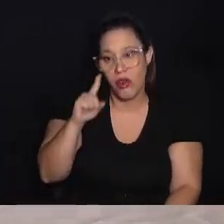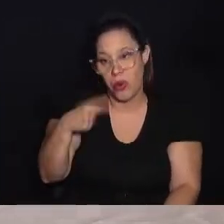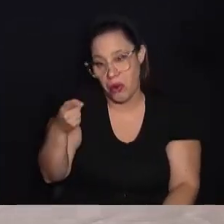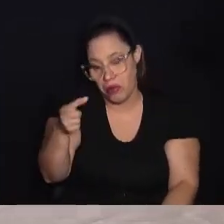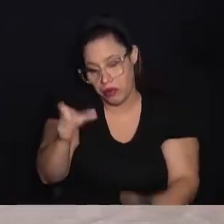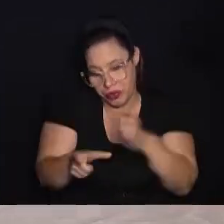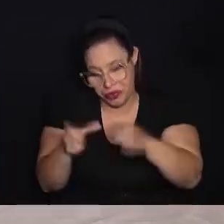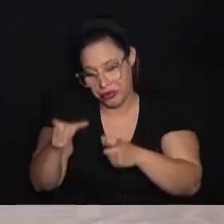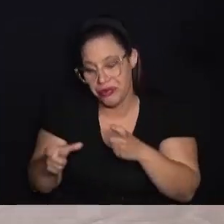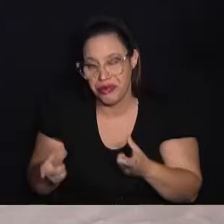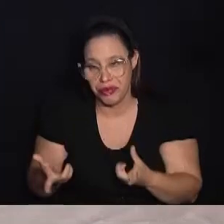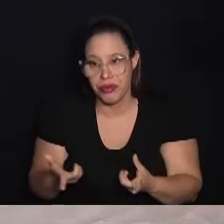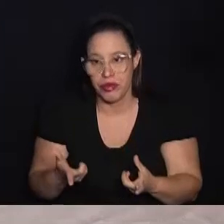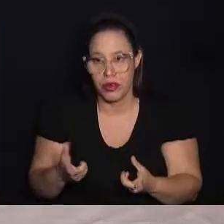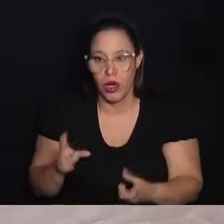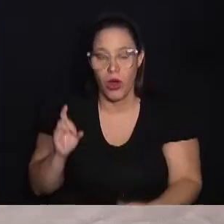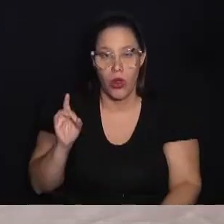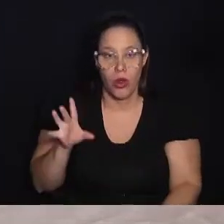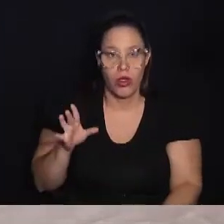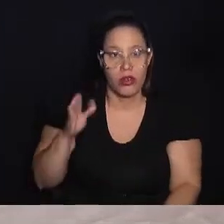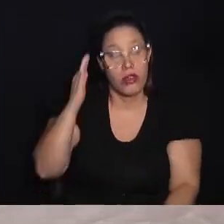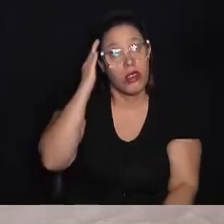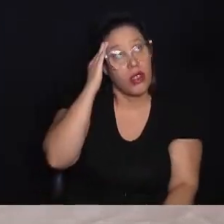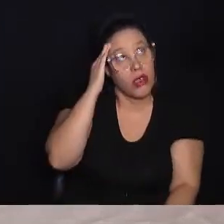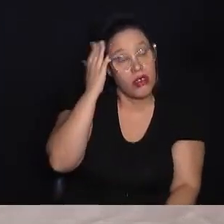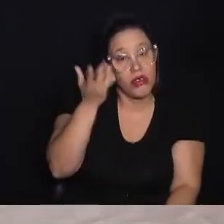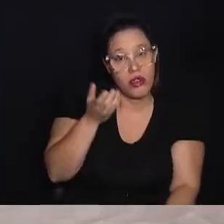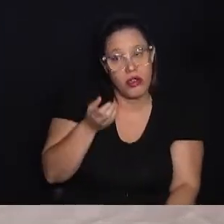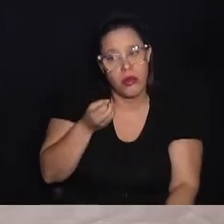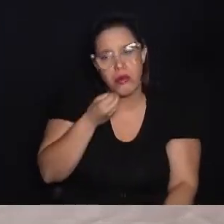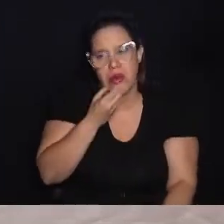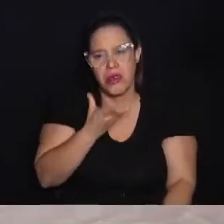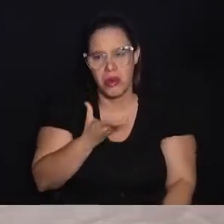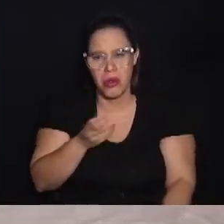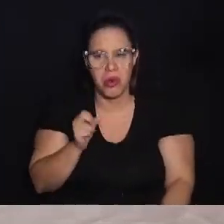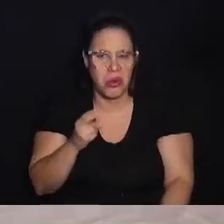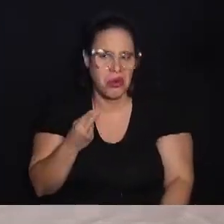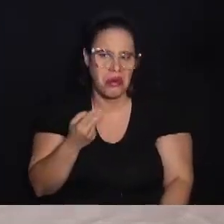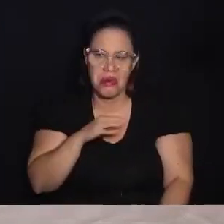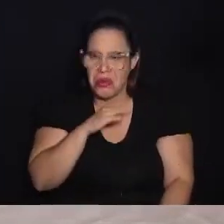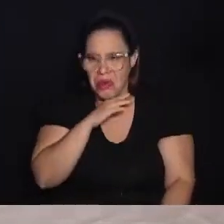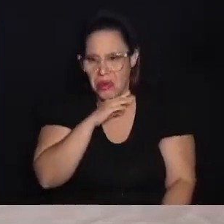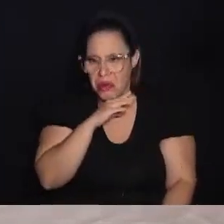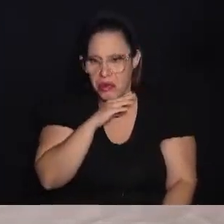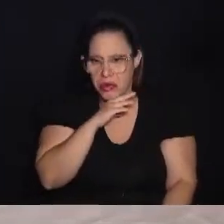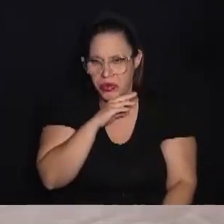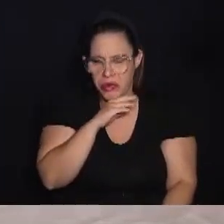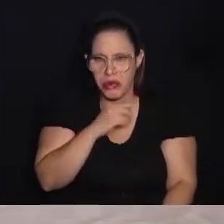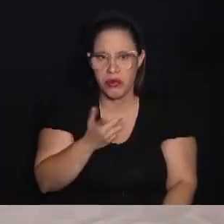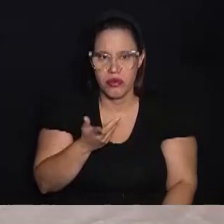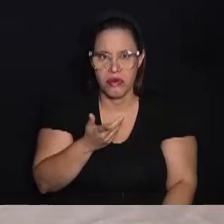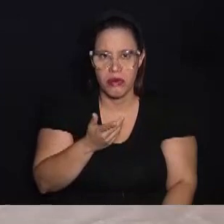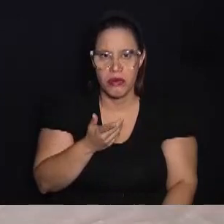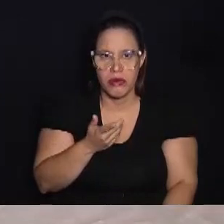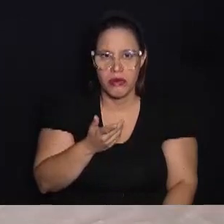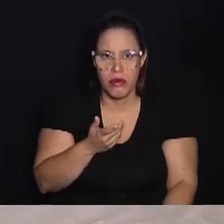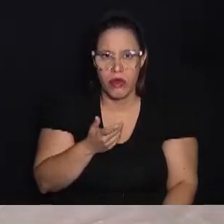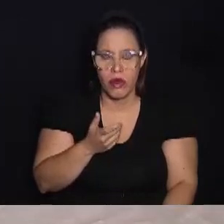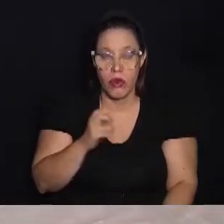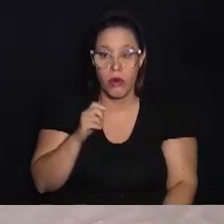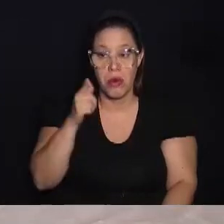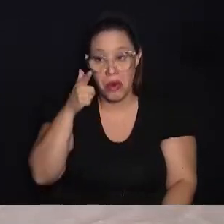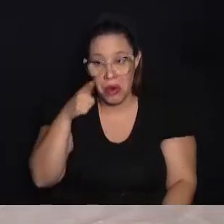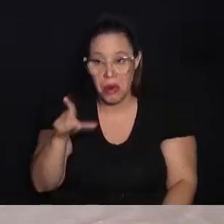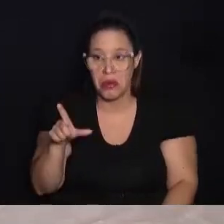porque só assim a pessoa vai ver se o produto vale a pena e a partir disso vai saber se consegue economizar, se